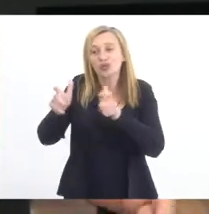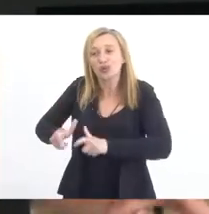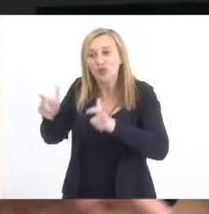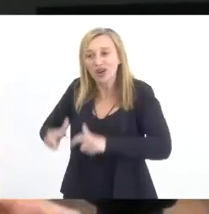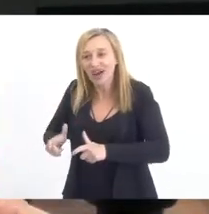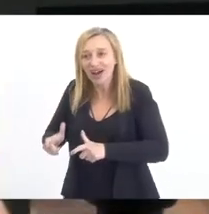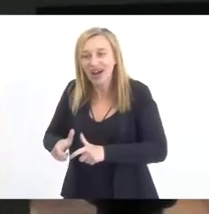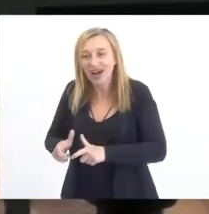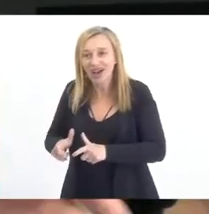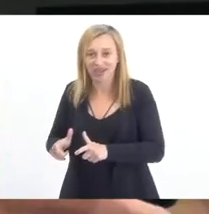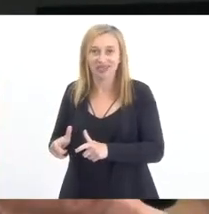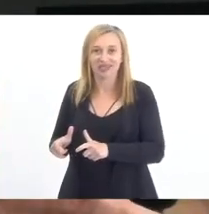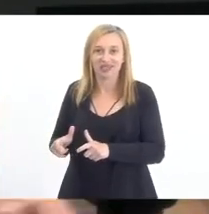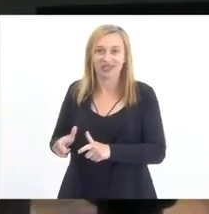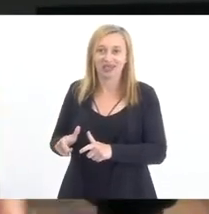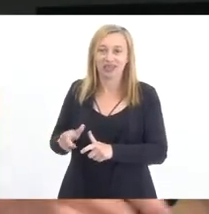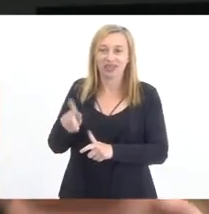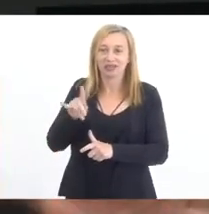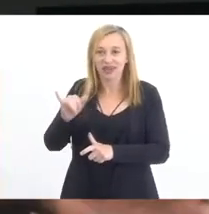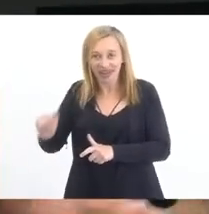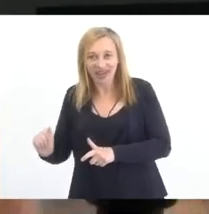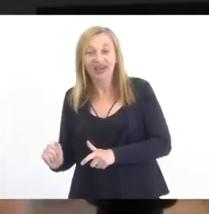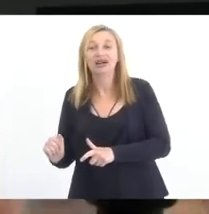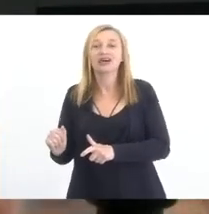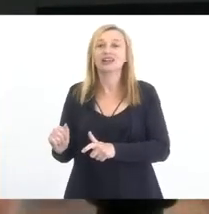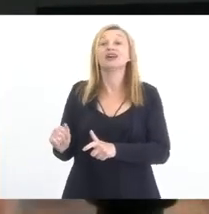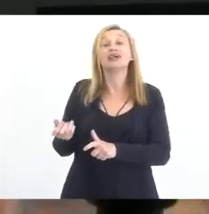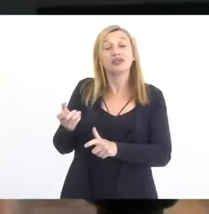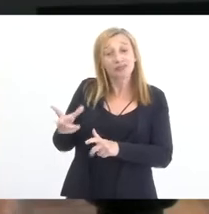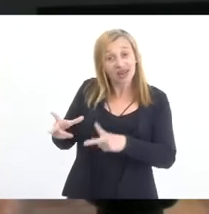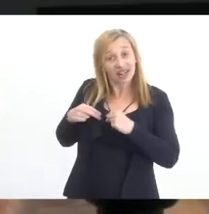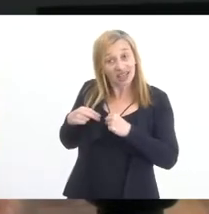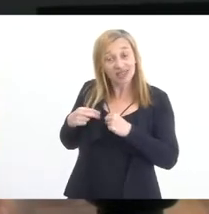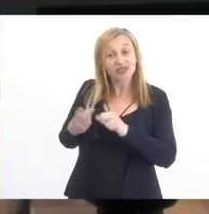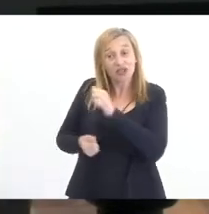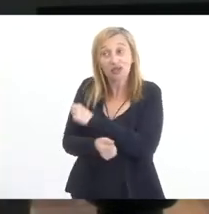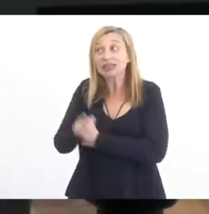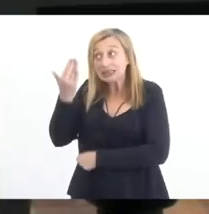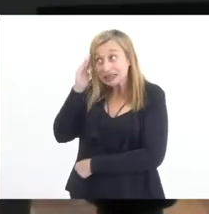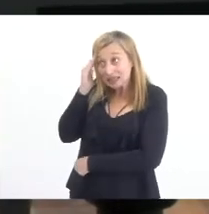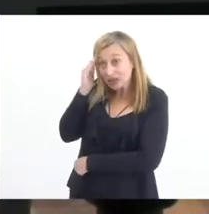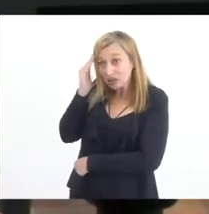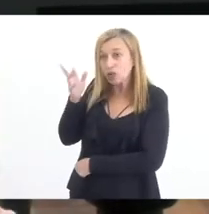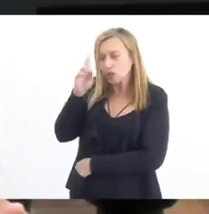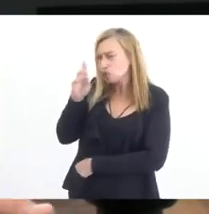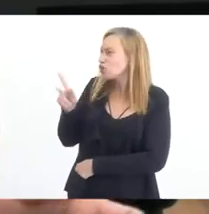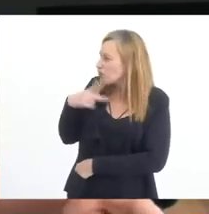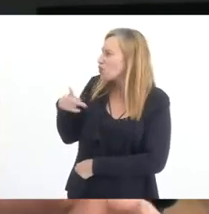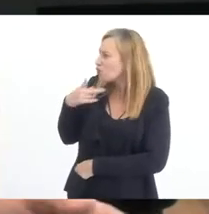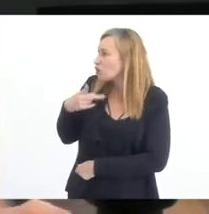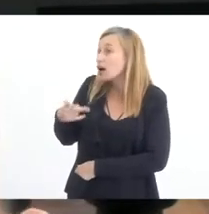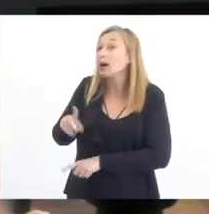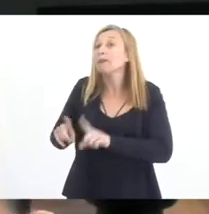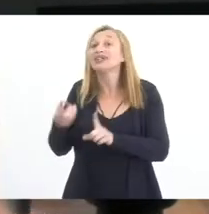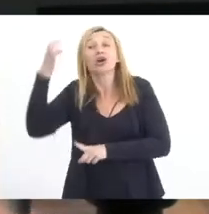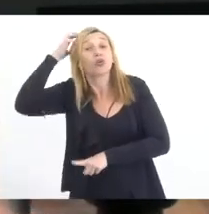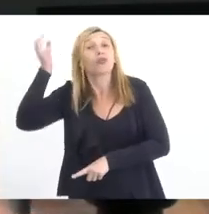IDH baixíssimo merece esse investimento. Entendeu, vice? O senhor falou um monte de coisa, mas a culpa é de